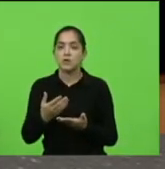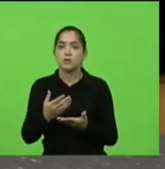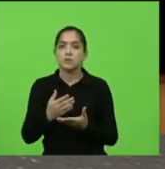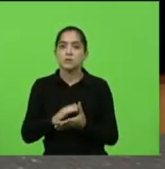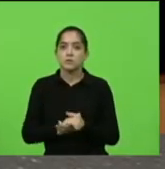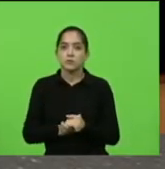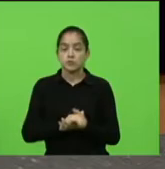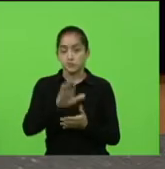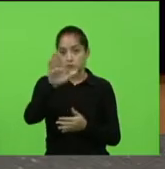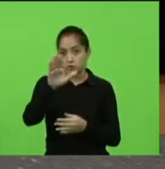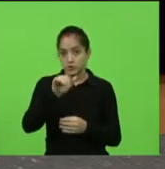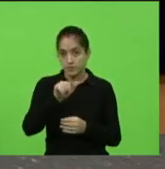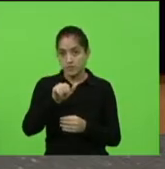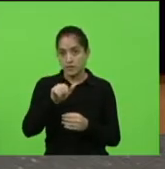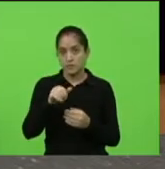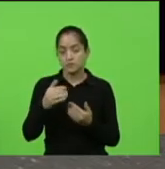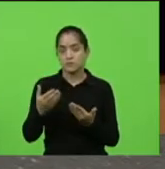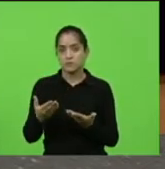convocado